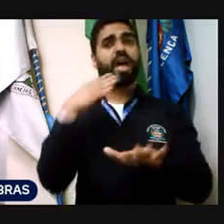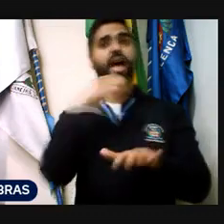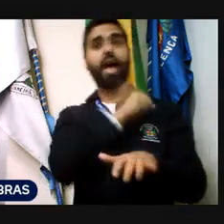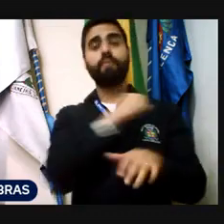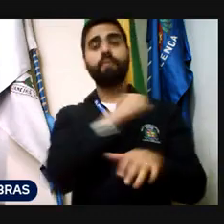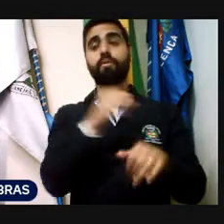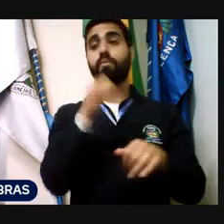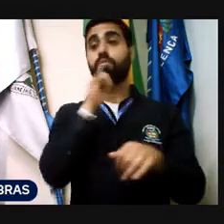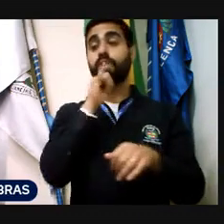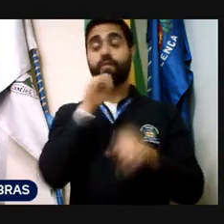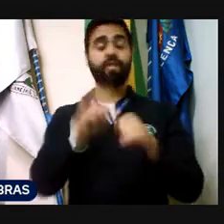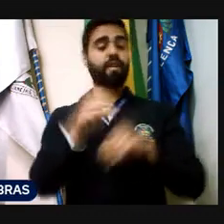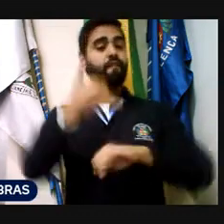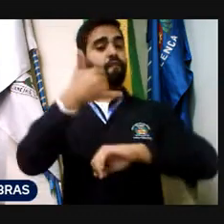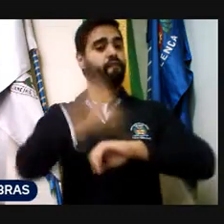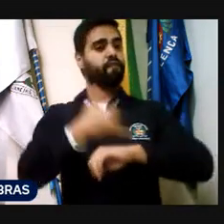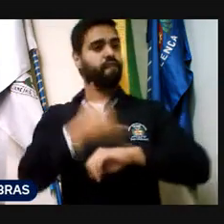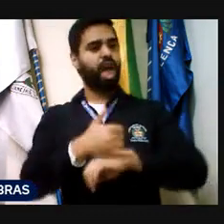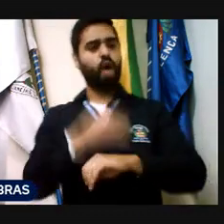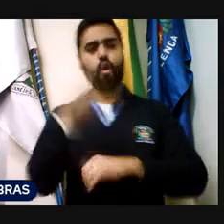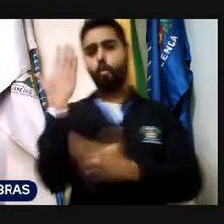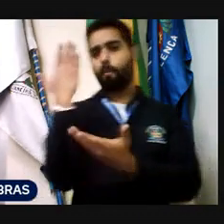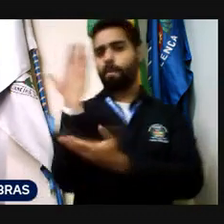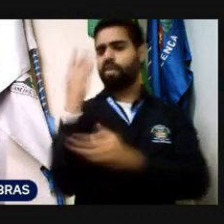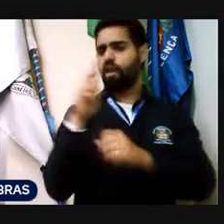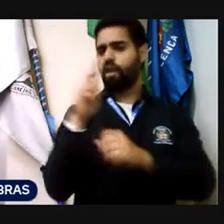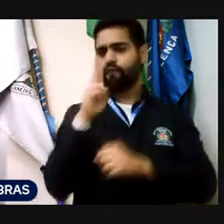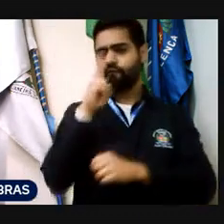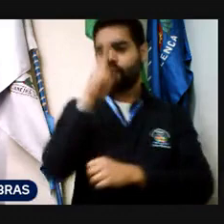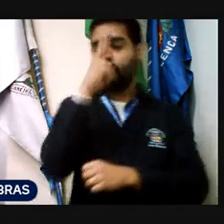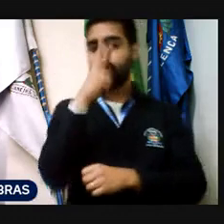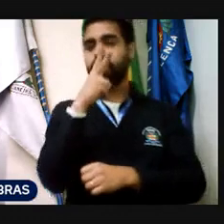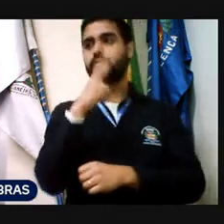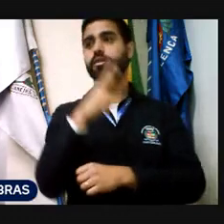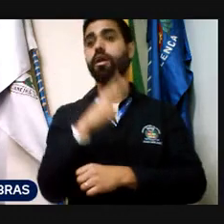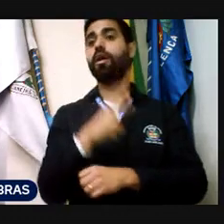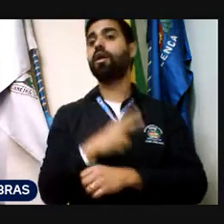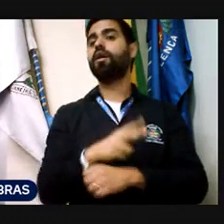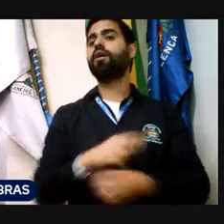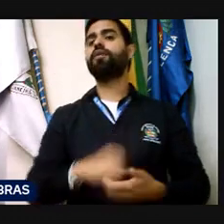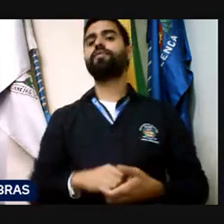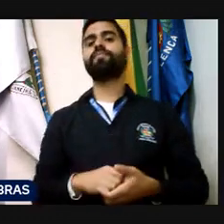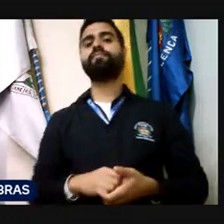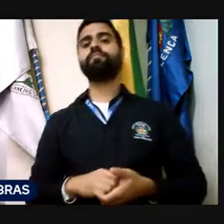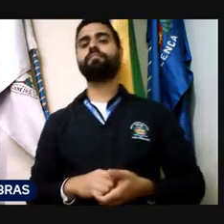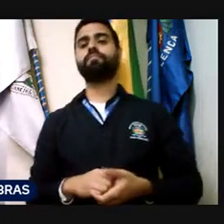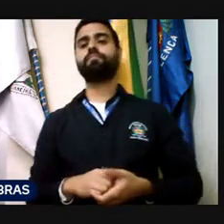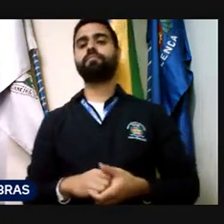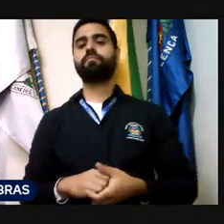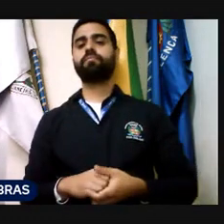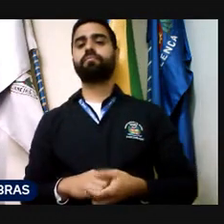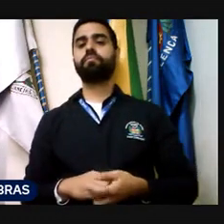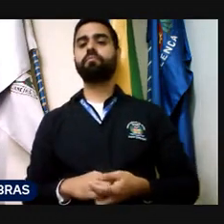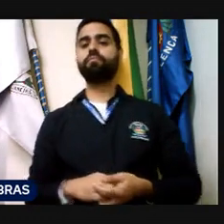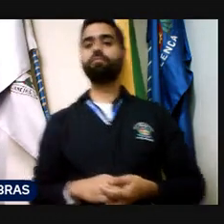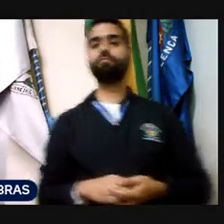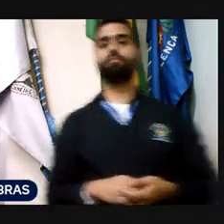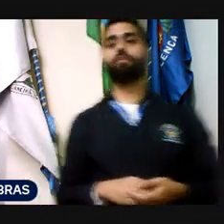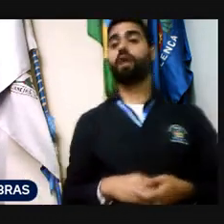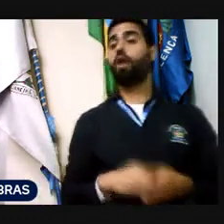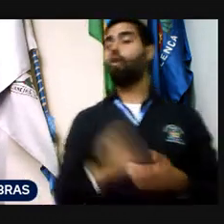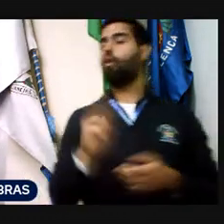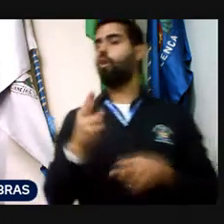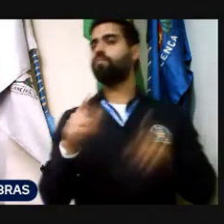ferro, concreto, madeira de qualidade resistente, tratada para suportar umidade, fungos e ataques de insetos. E ou ainda